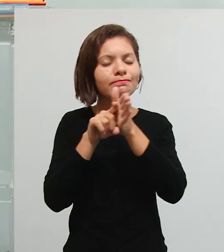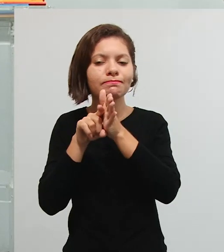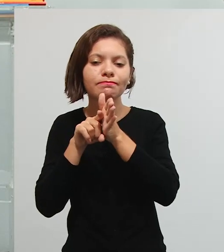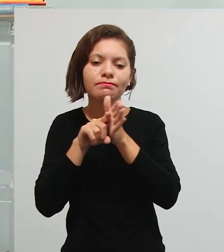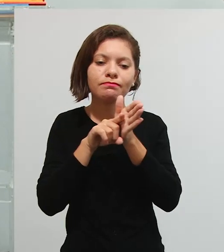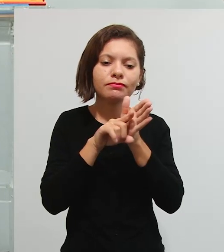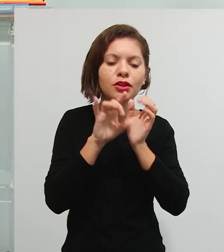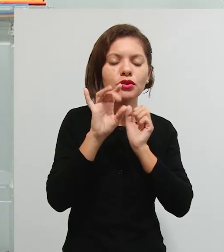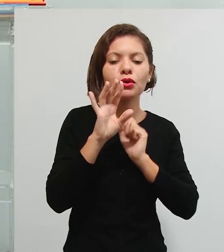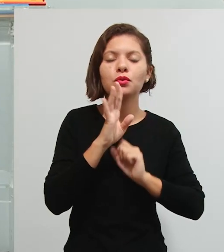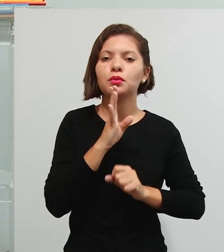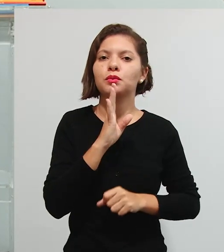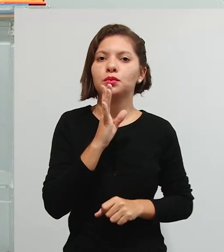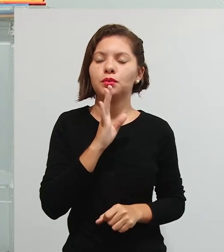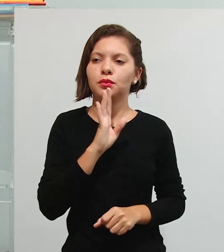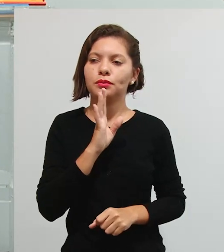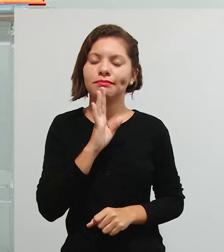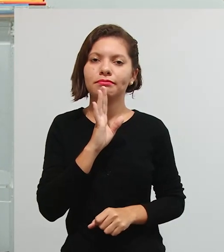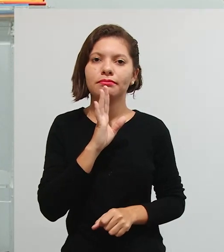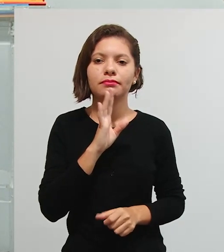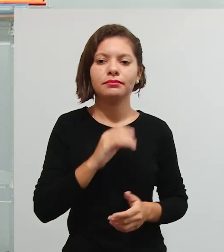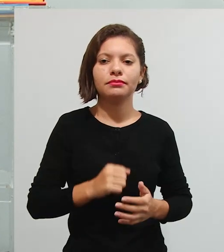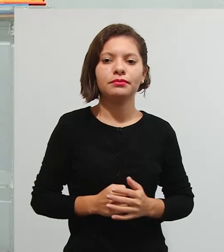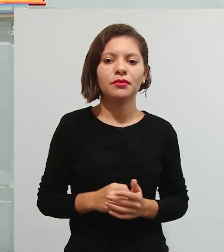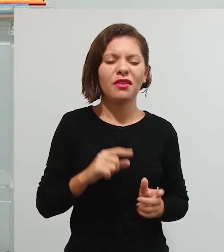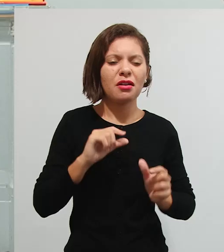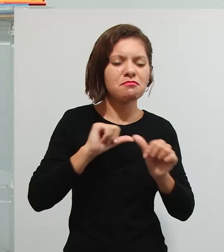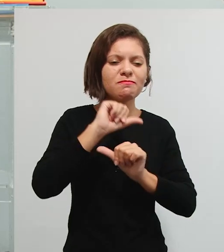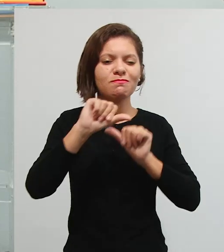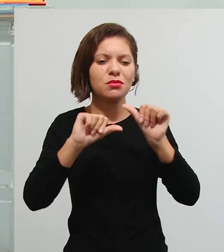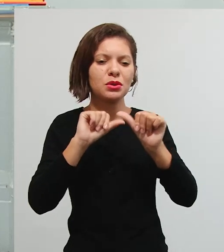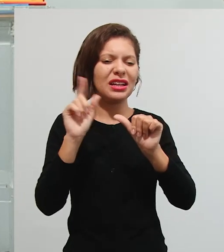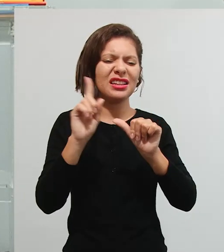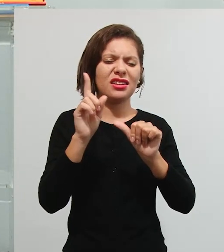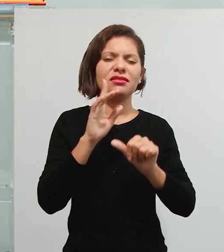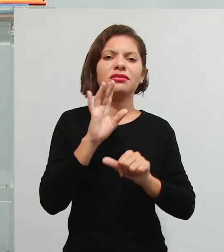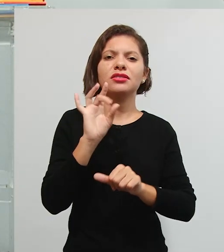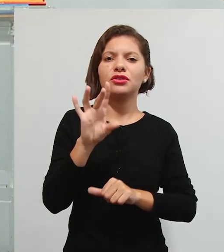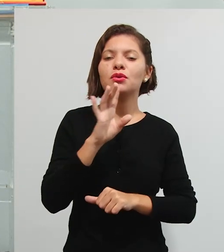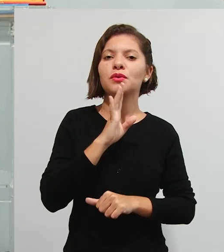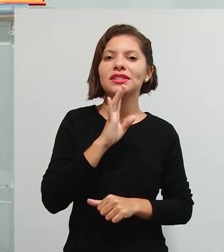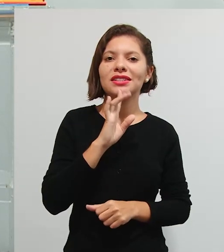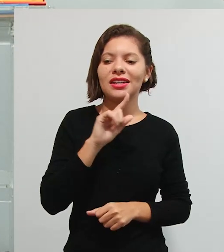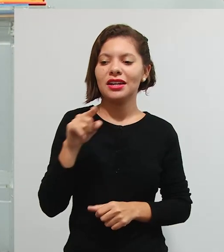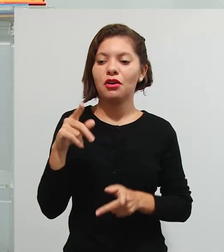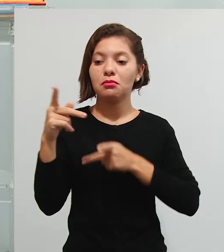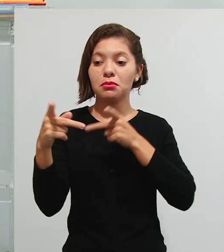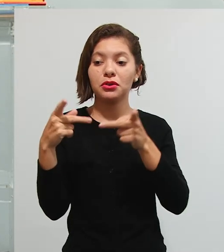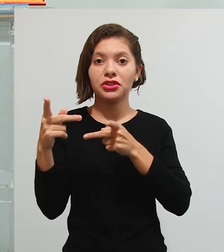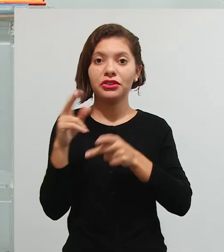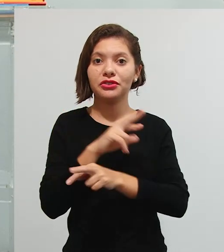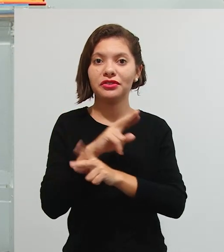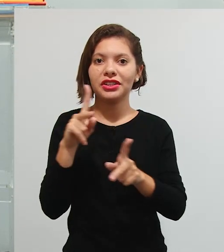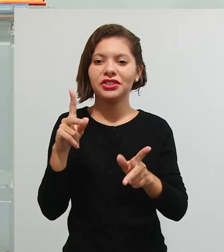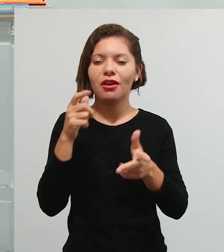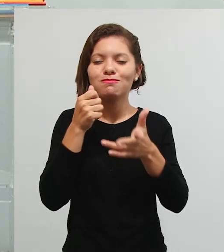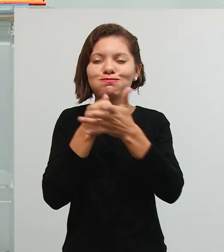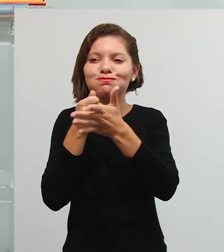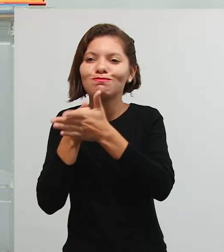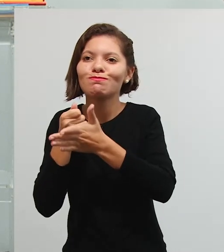intervenção. Dentro dos processos investigativos em educação, nós temos um projeto que é especialmente mais caro